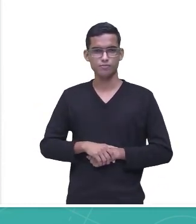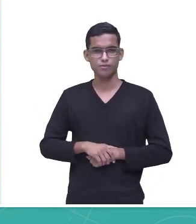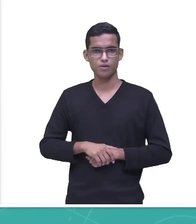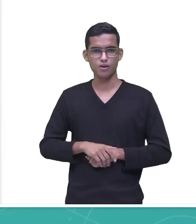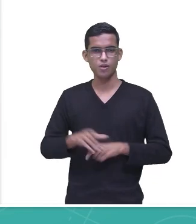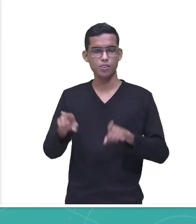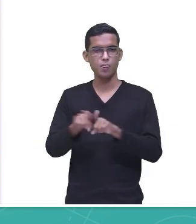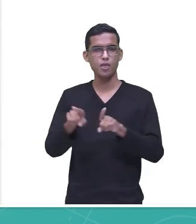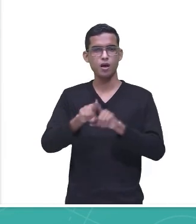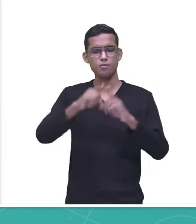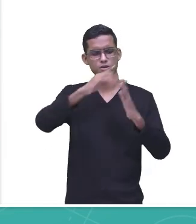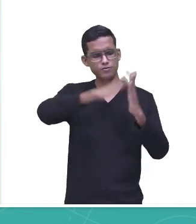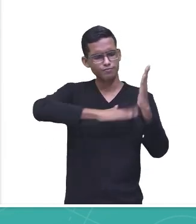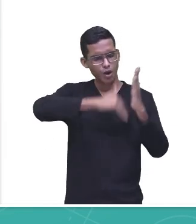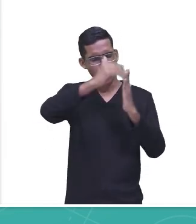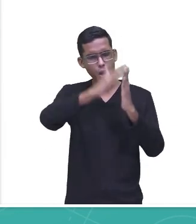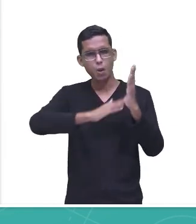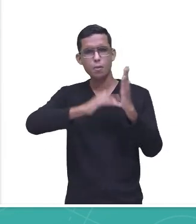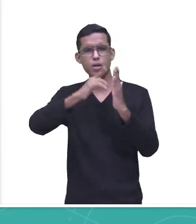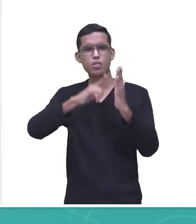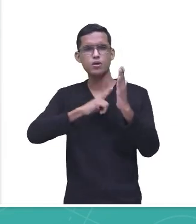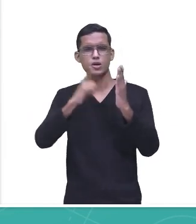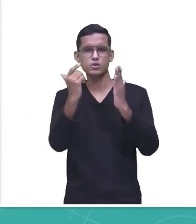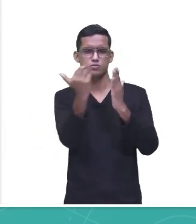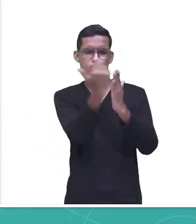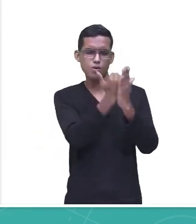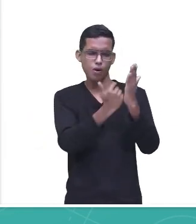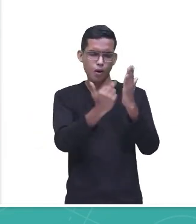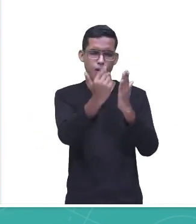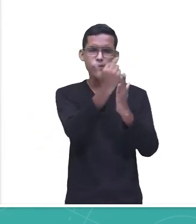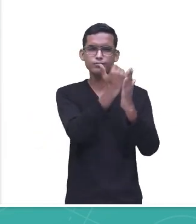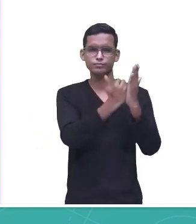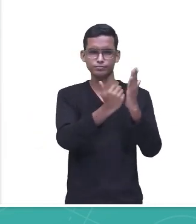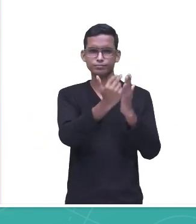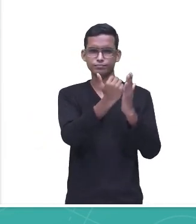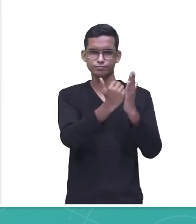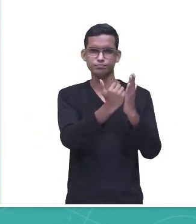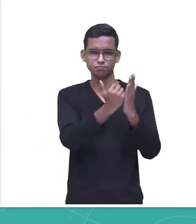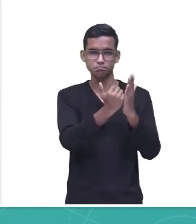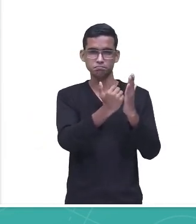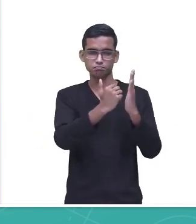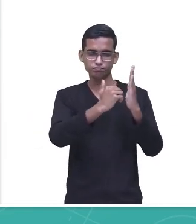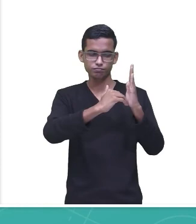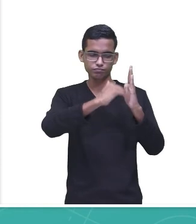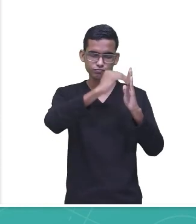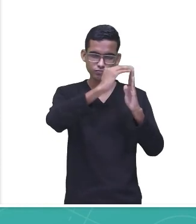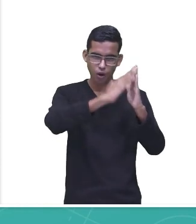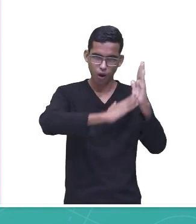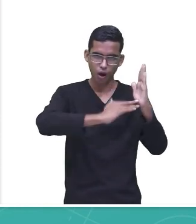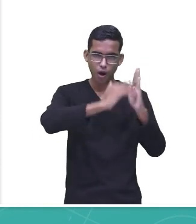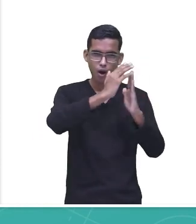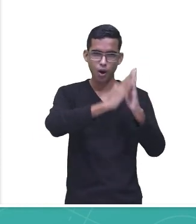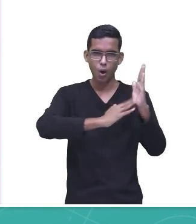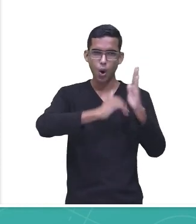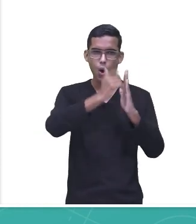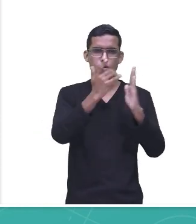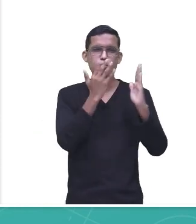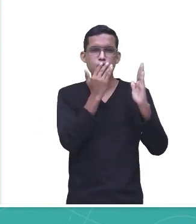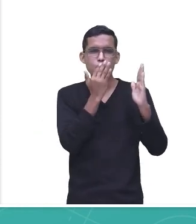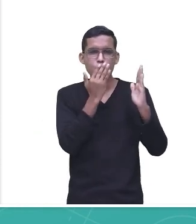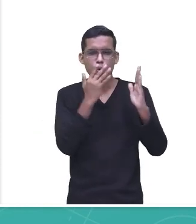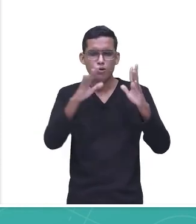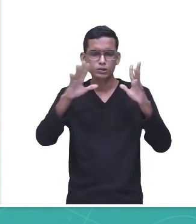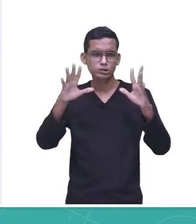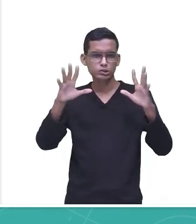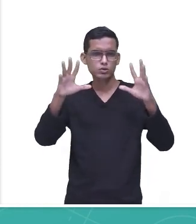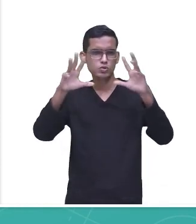pintura havia os murais, que era pintado em afresco. Então, a pintura era com cores muito fortes, principalmente